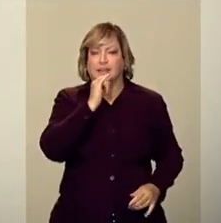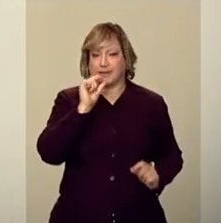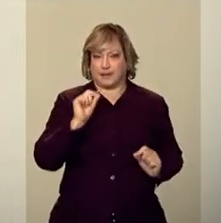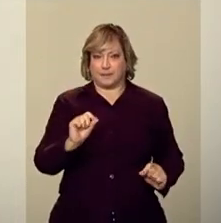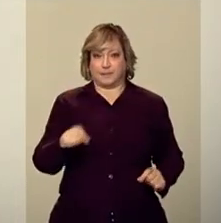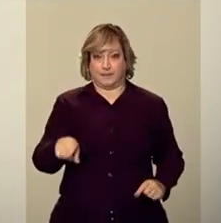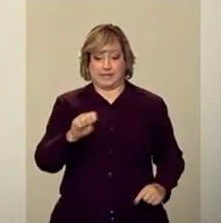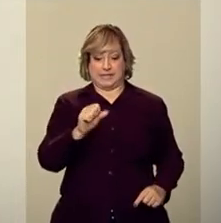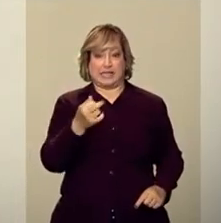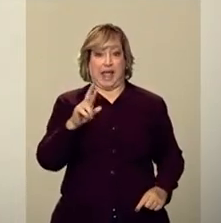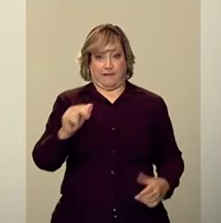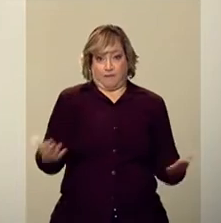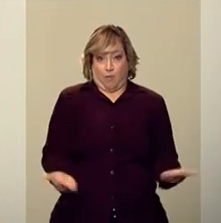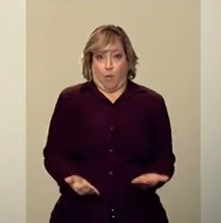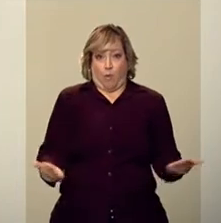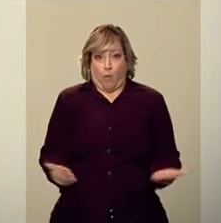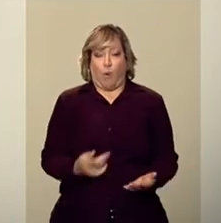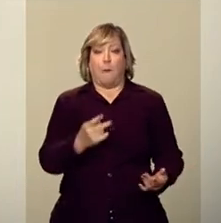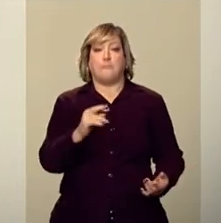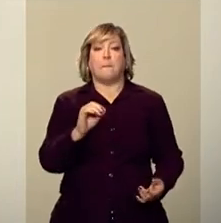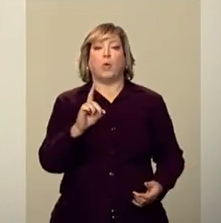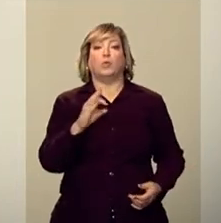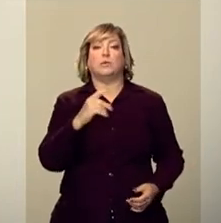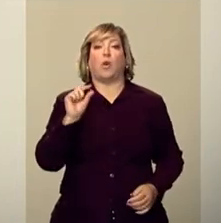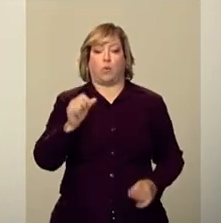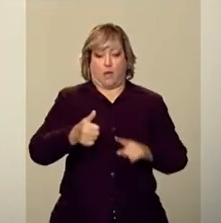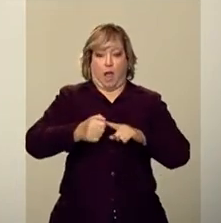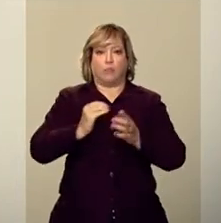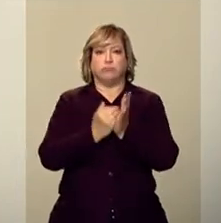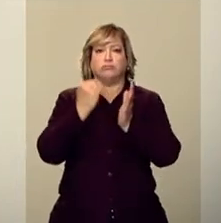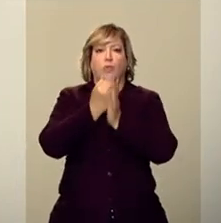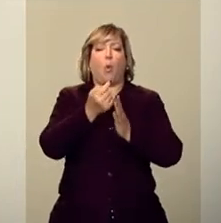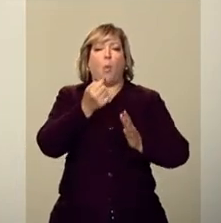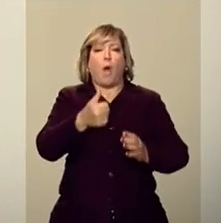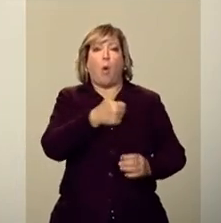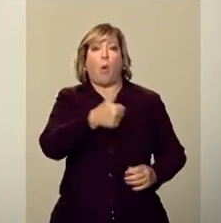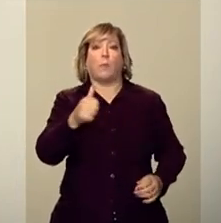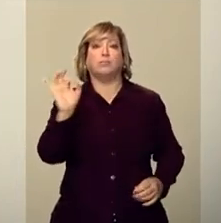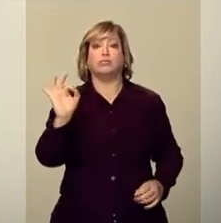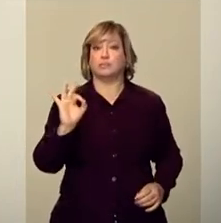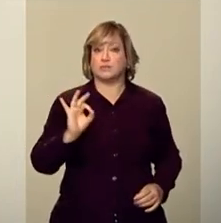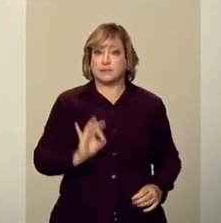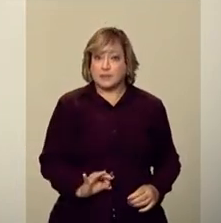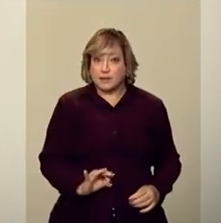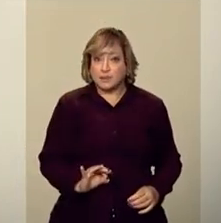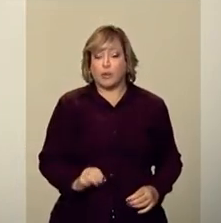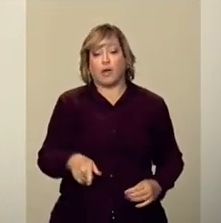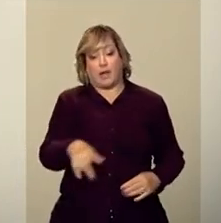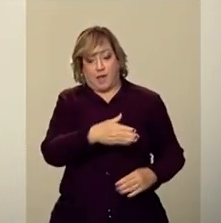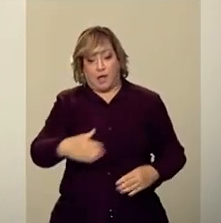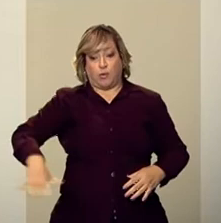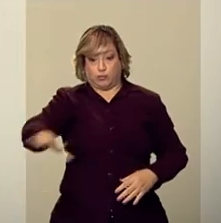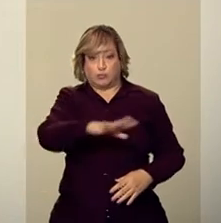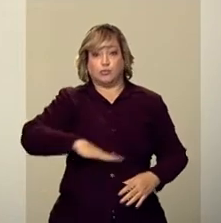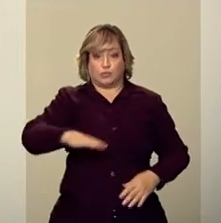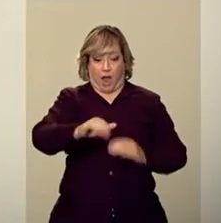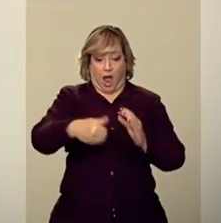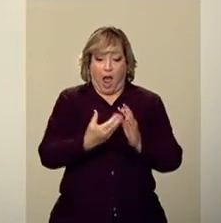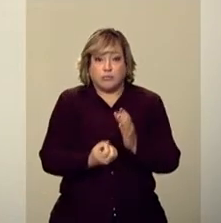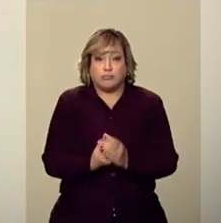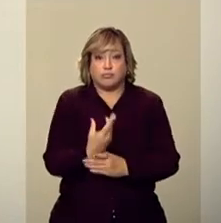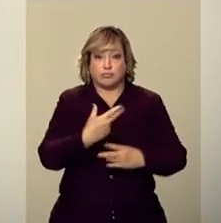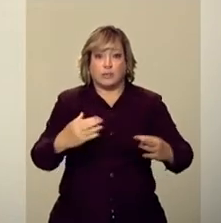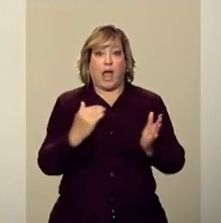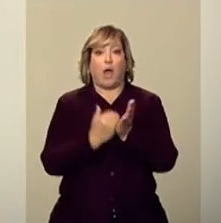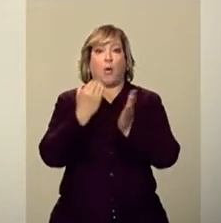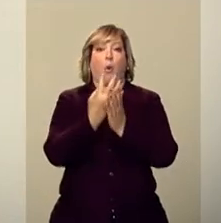na safra atual a produção de grãos aumentou quase 11% enquanto a área plantada Aumentou